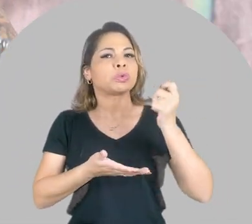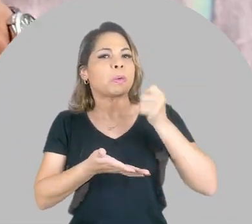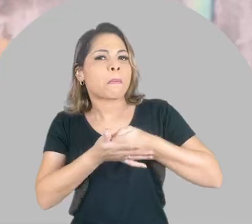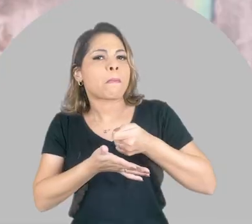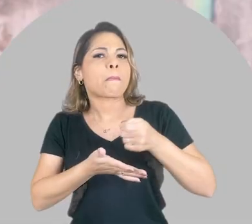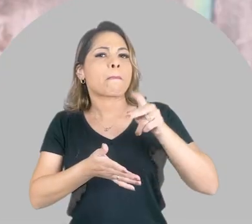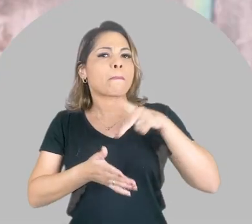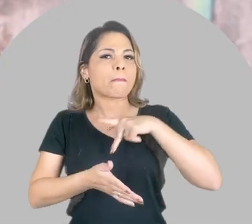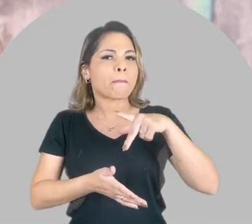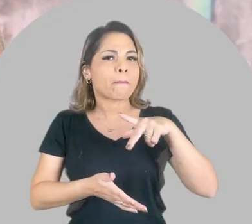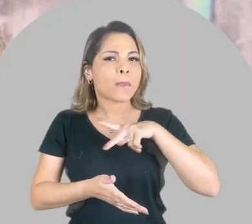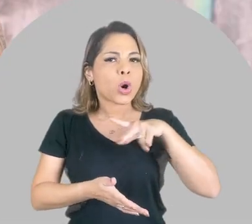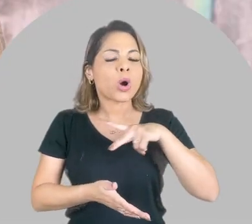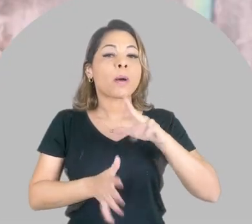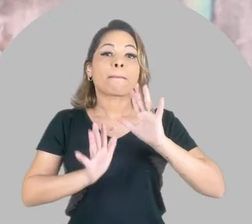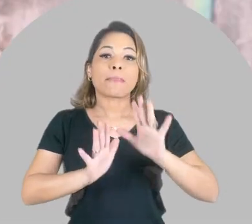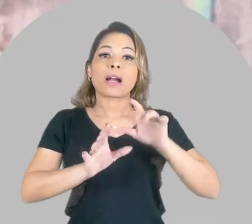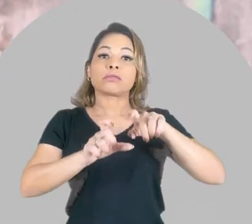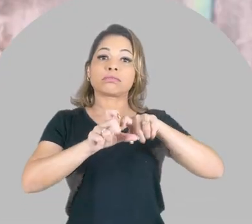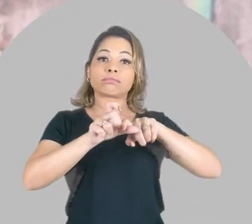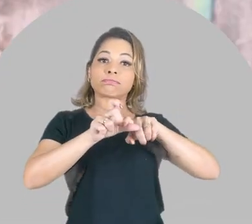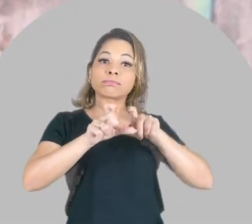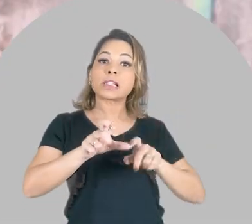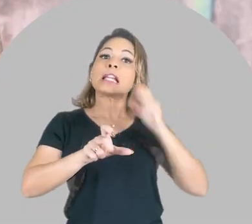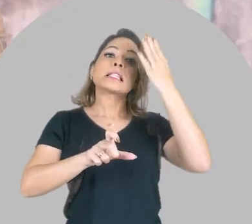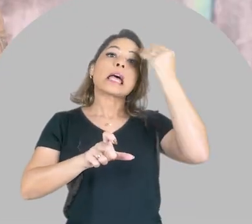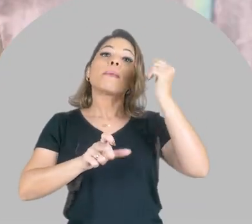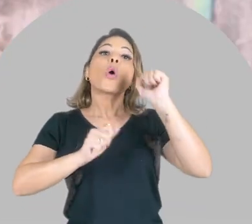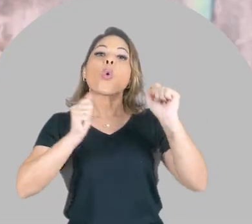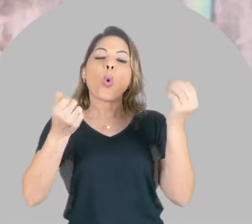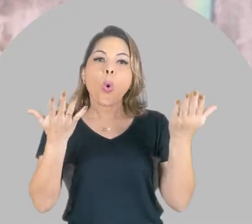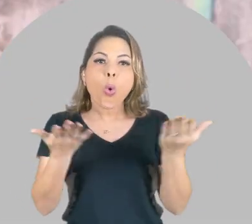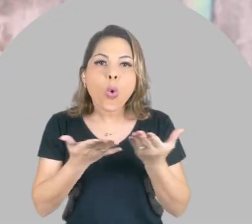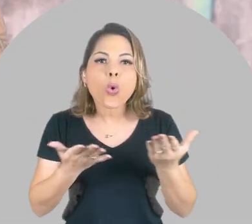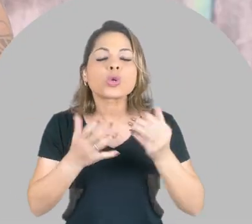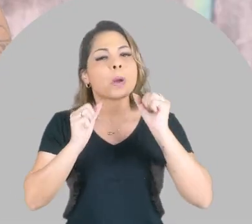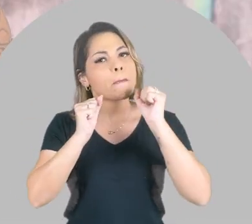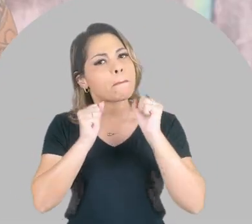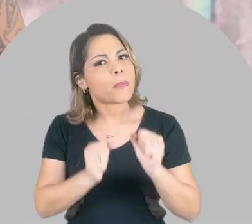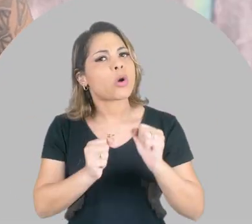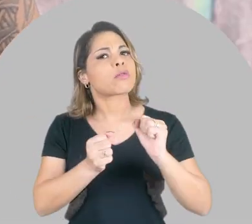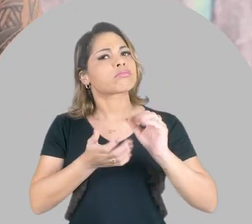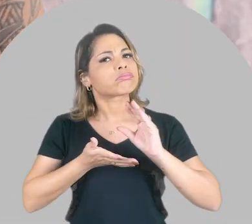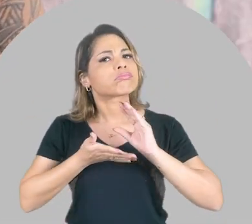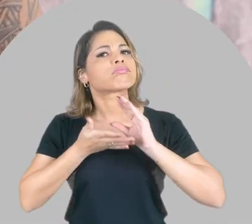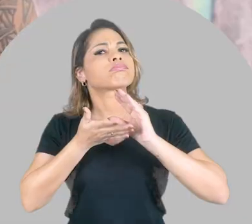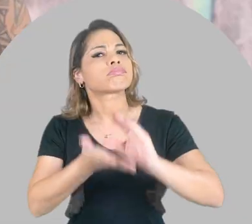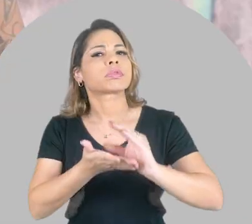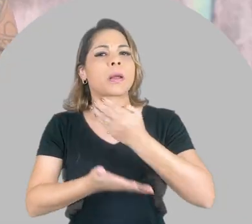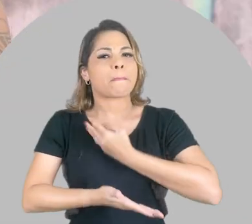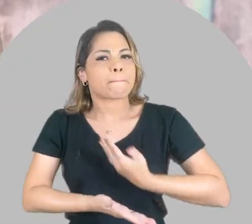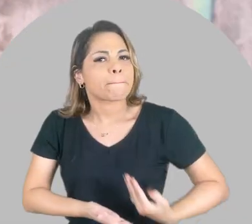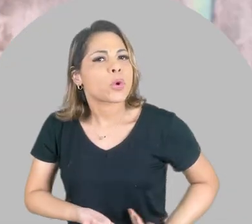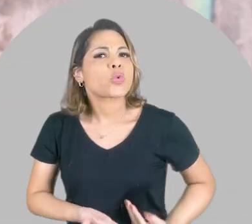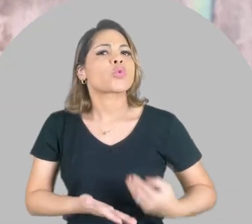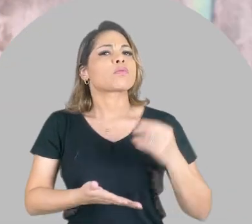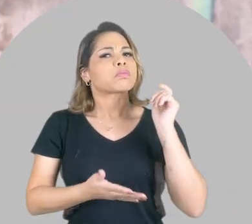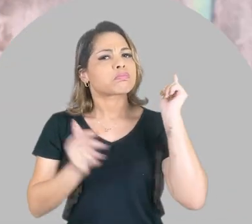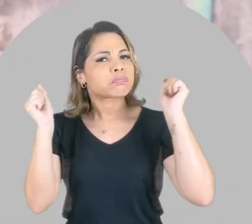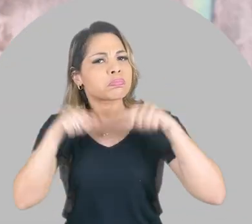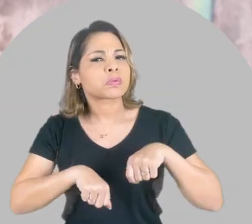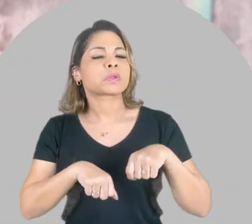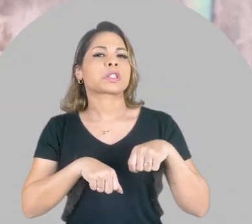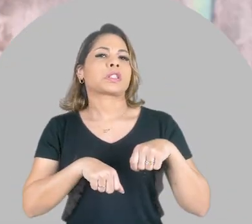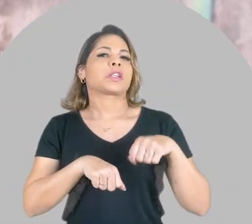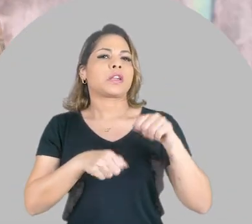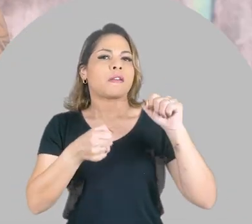grana, com a nossa forma de arrecadação. A autonomia é a gente saber que a gente pode hoje bancar tudo isso com verba pública, com